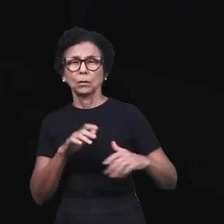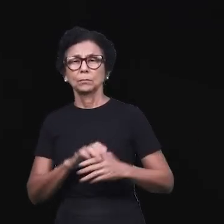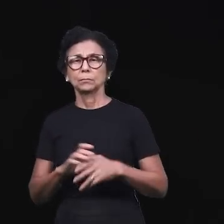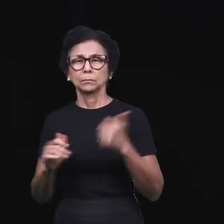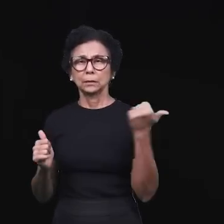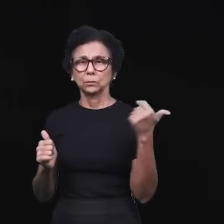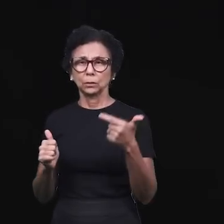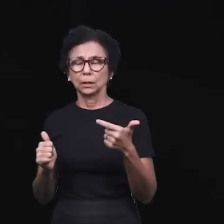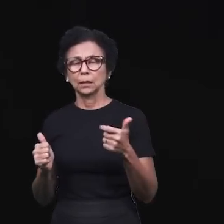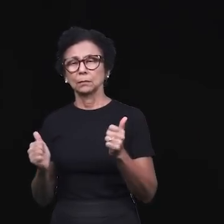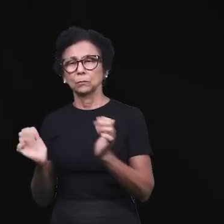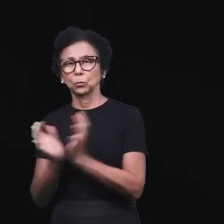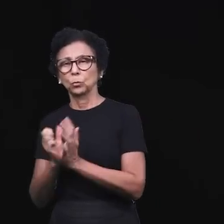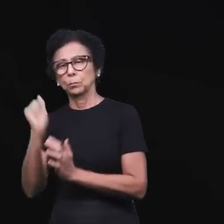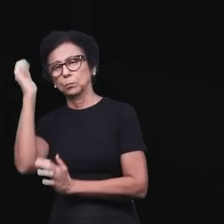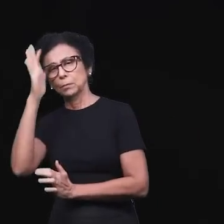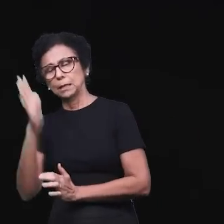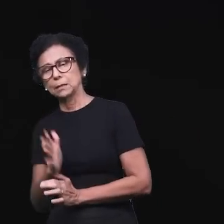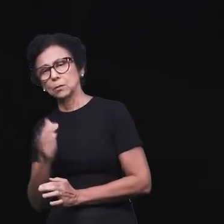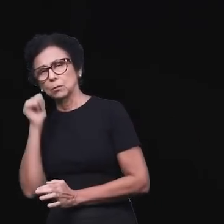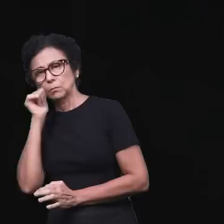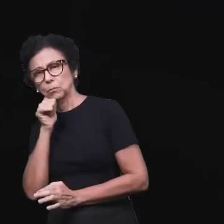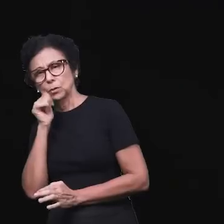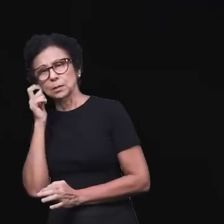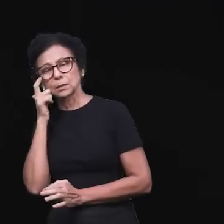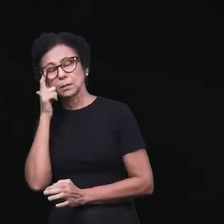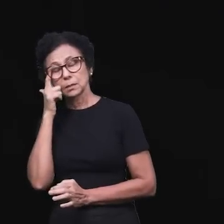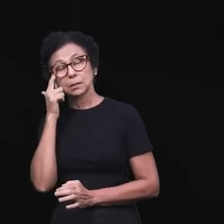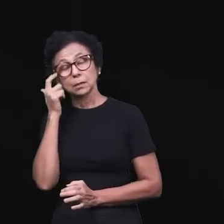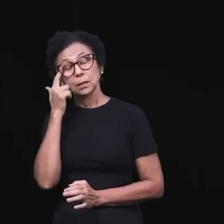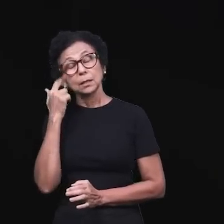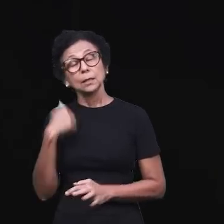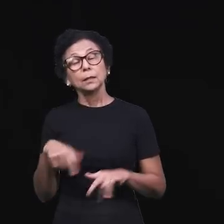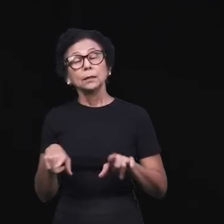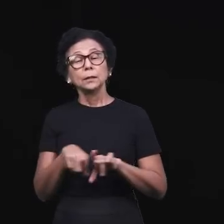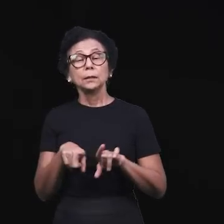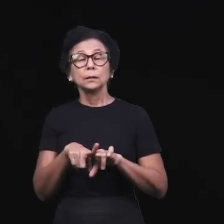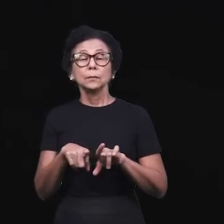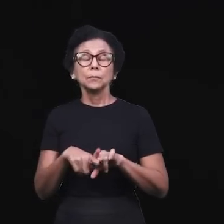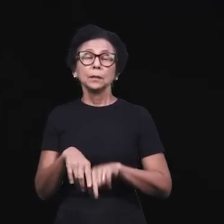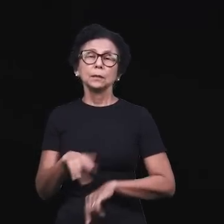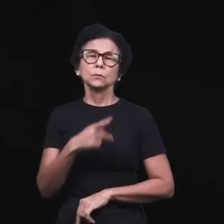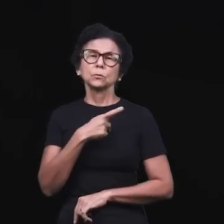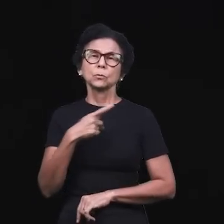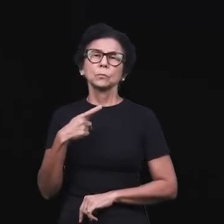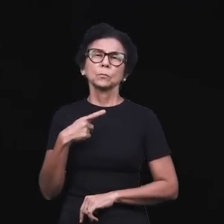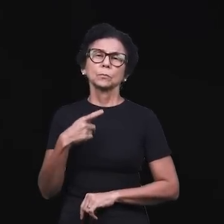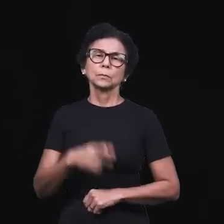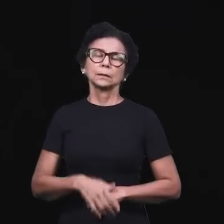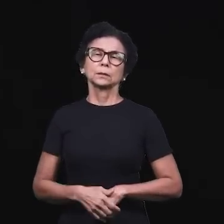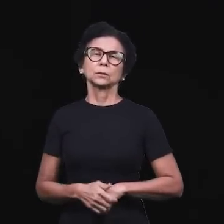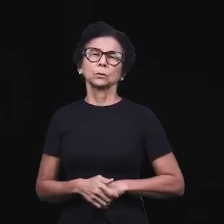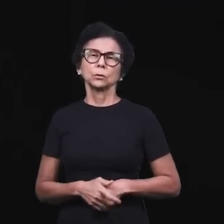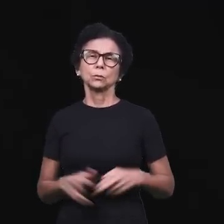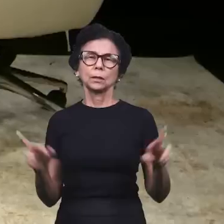era das relações exteriores, então ele foi destacado com um trabalho em